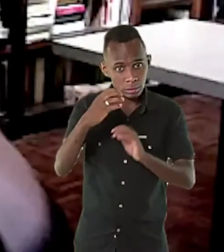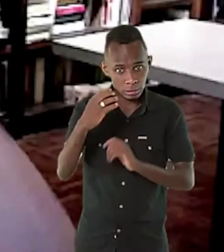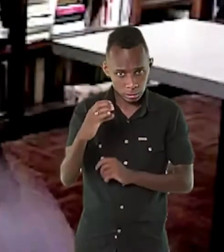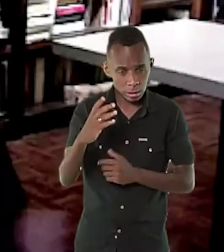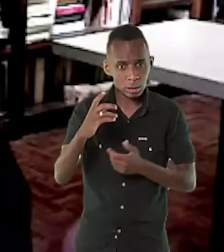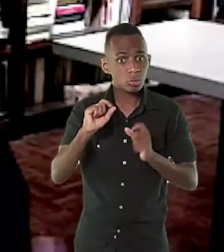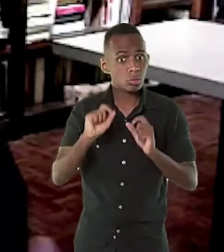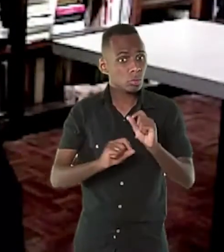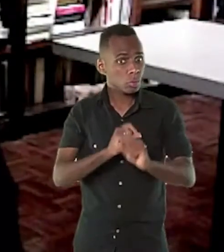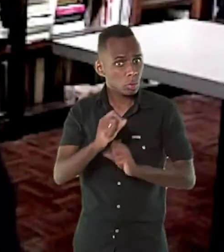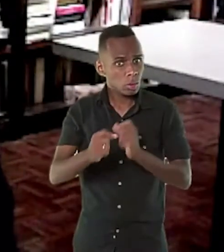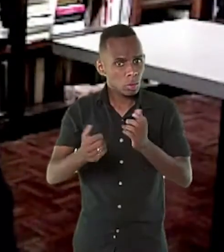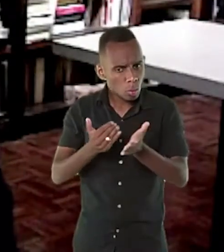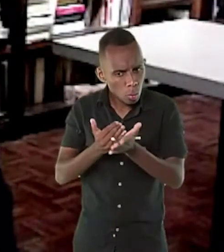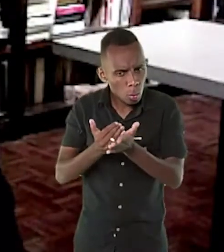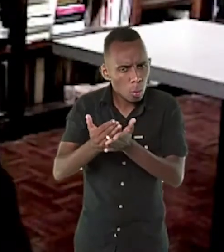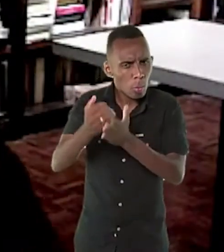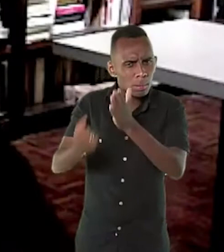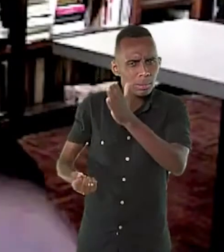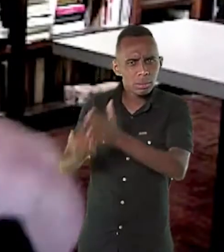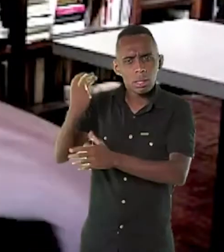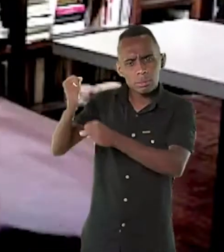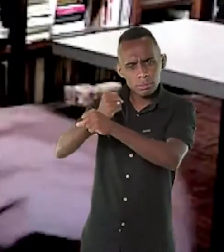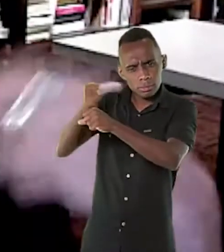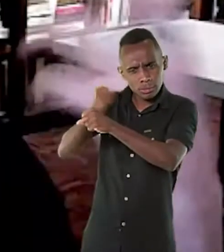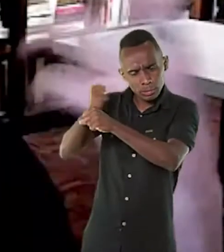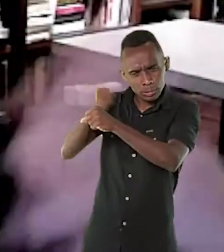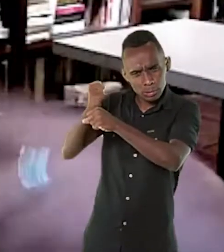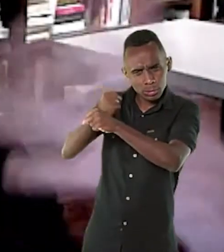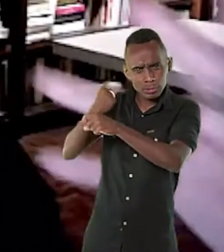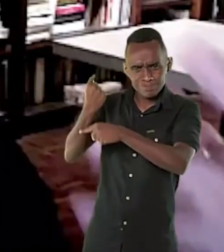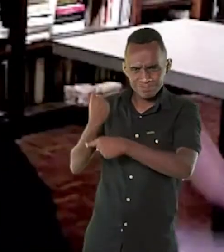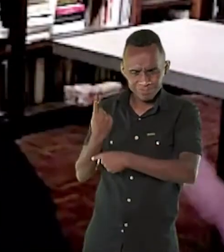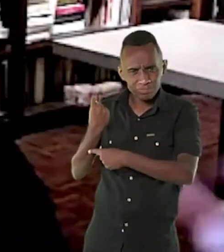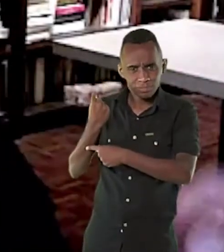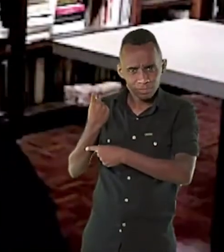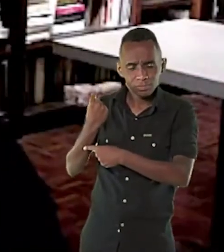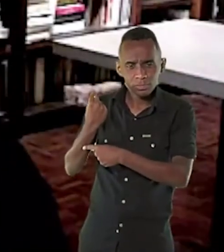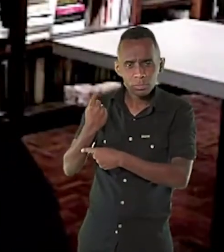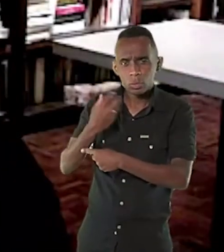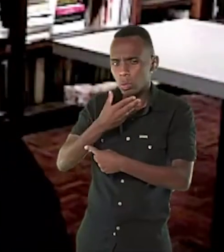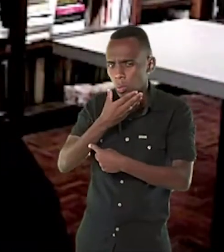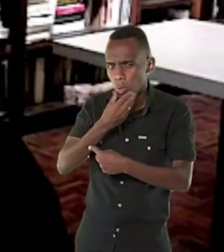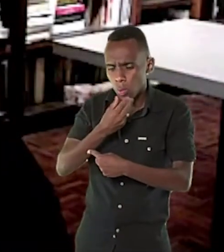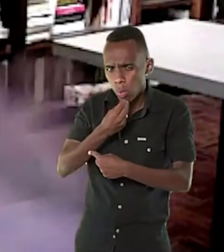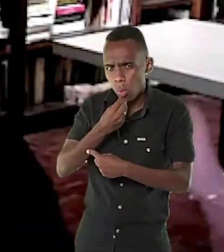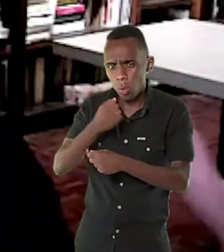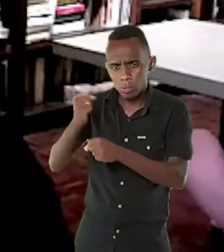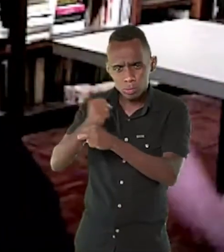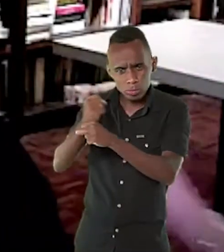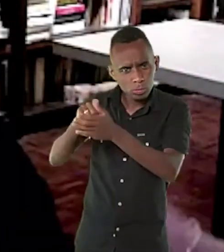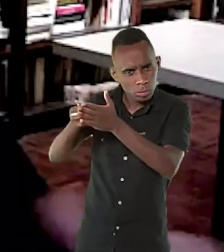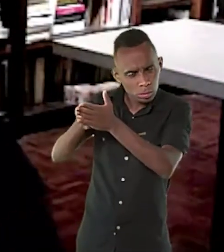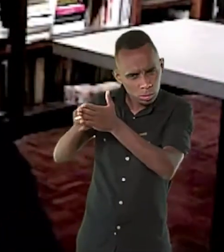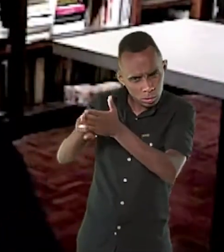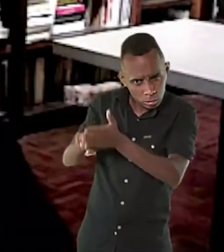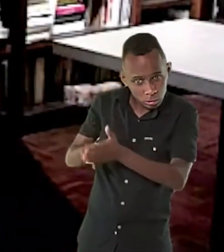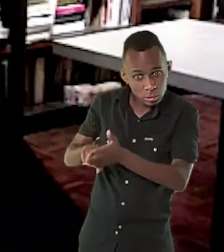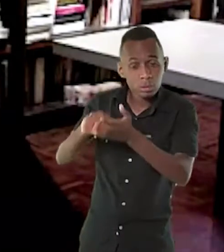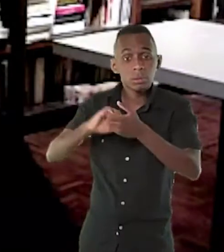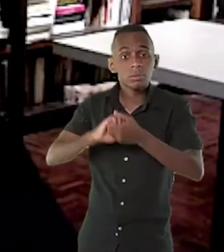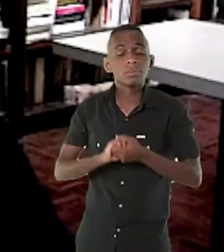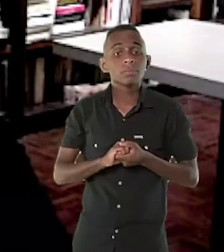nasce aí no século XIX, ainda com o Sir Galton, que cunha, inclusive,